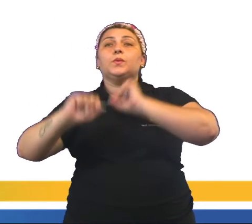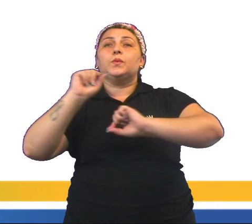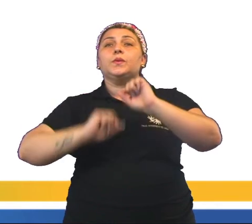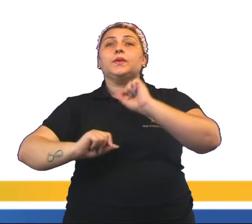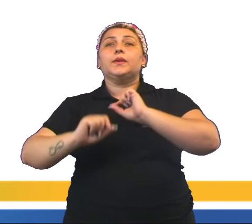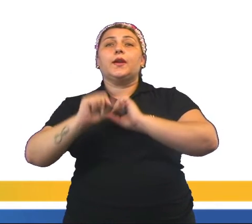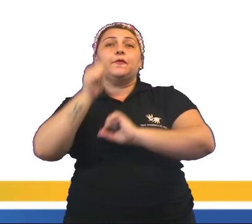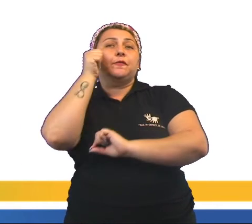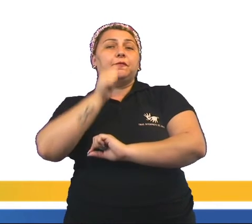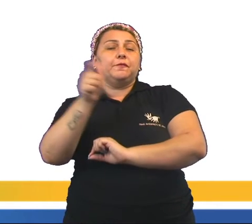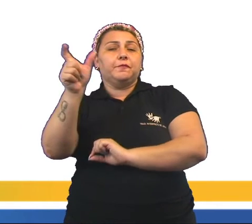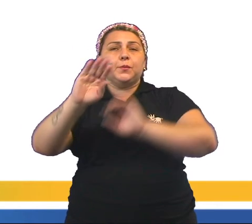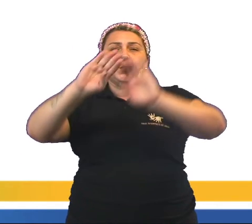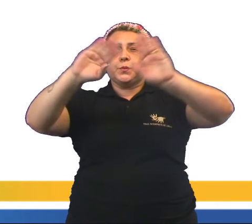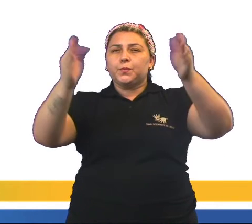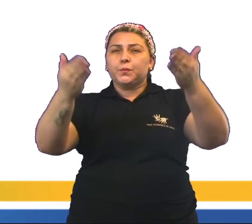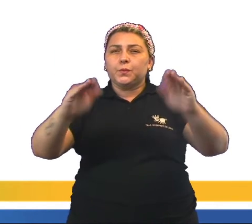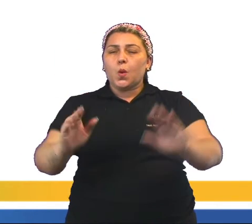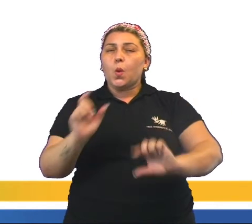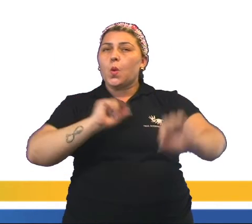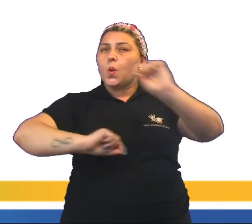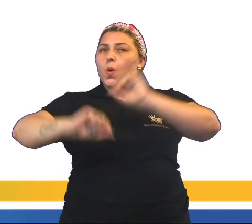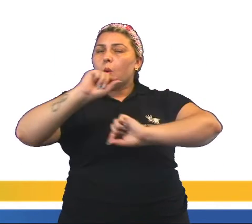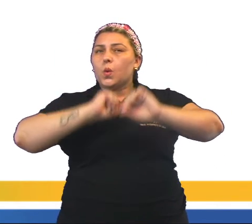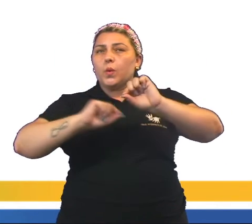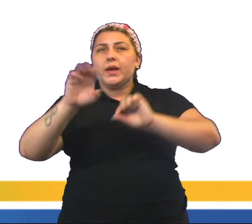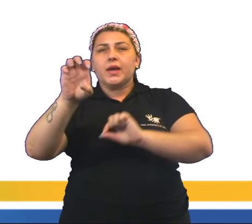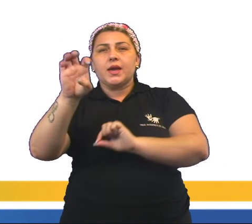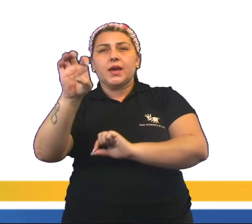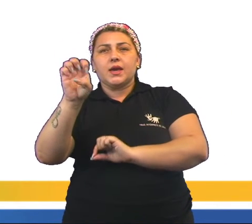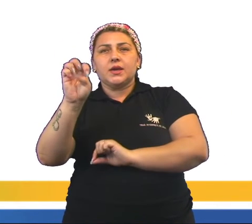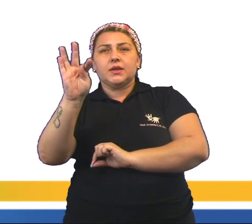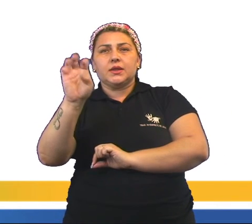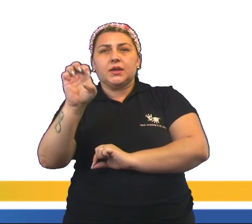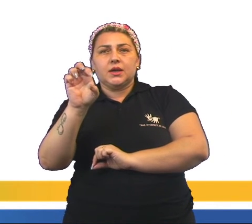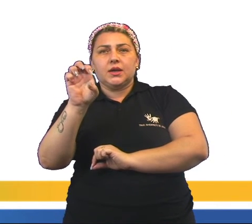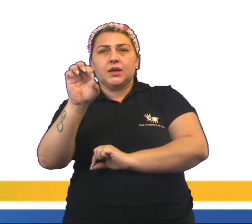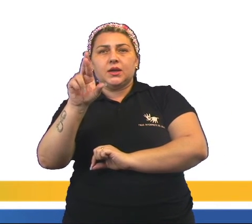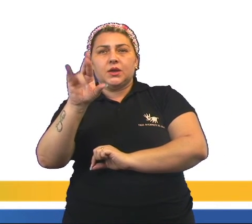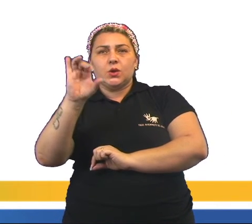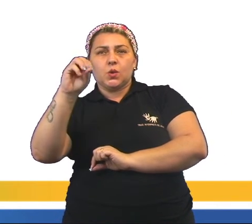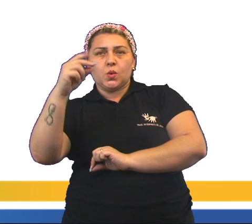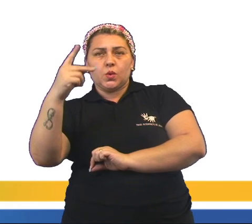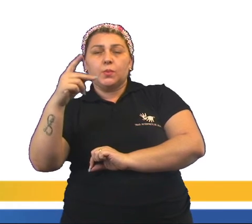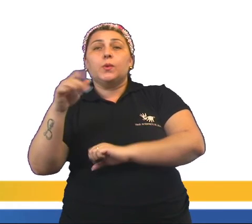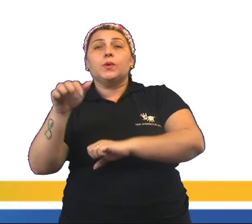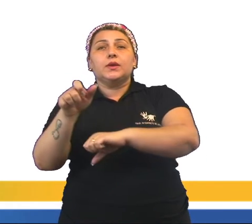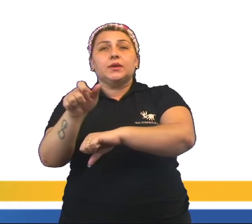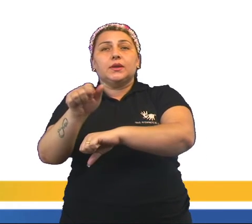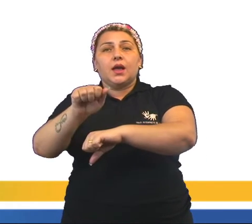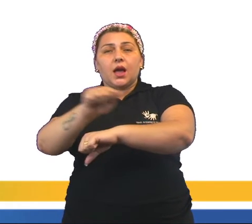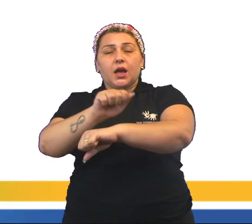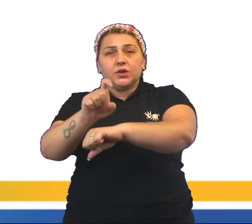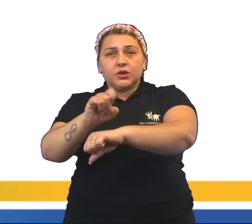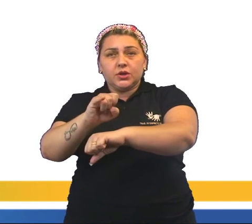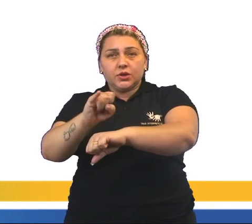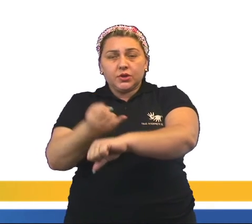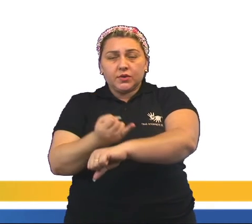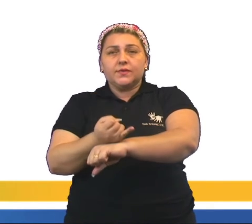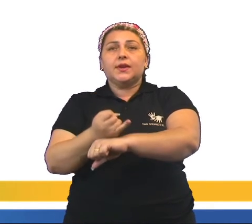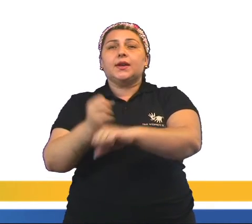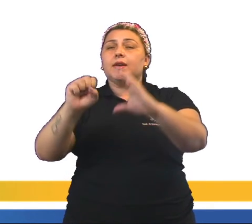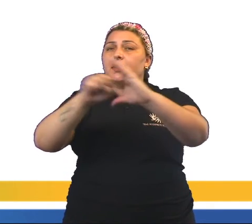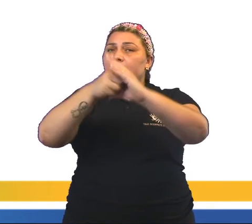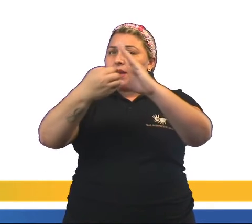natureza feminina. Ou seja, o que são esses estereótipos? São clichês, são adjetivos, são características,